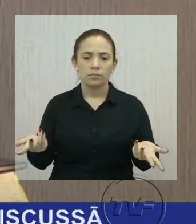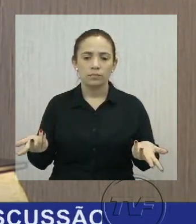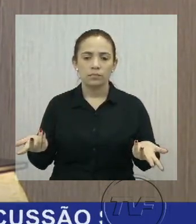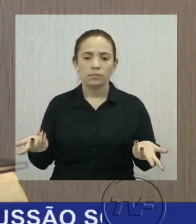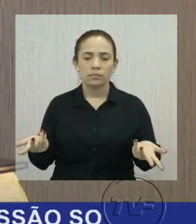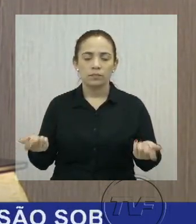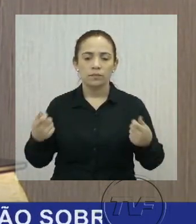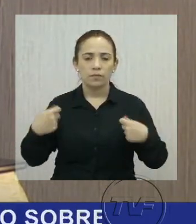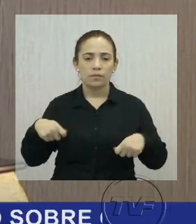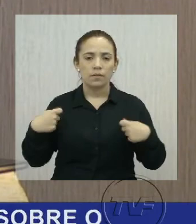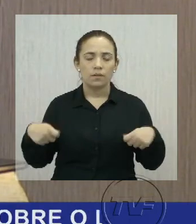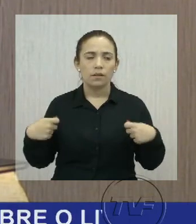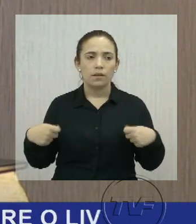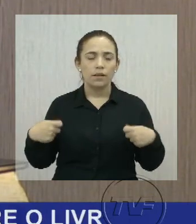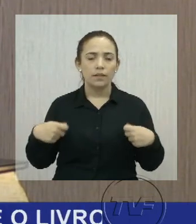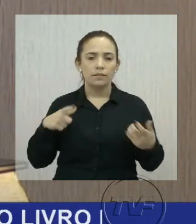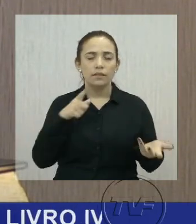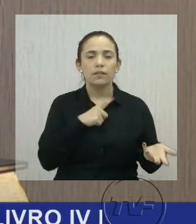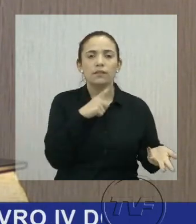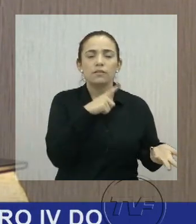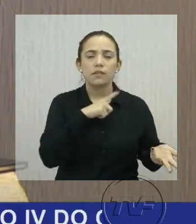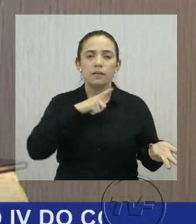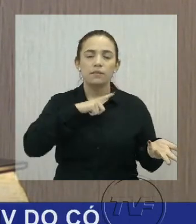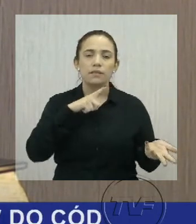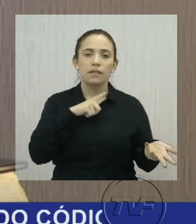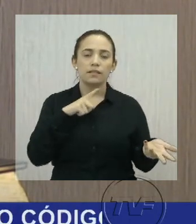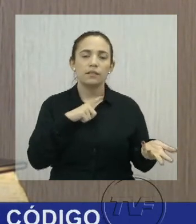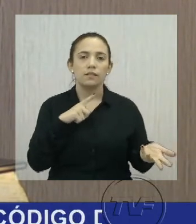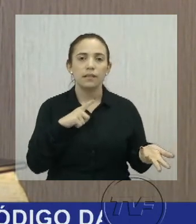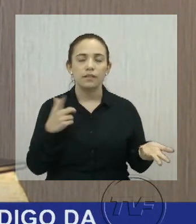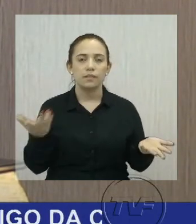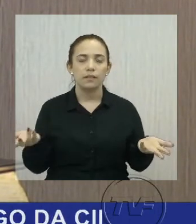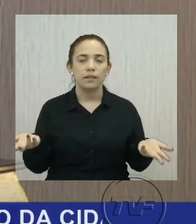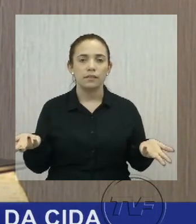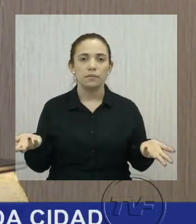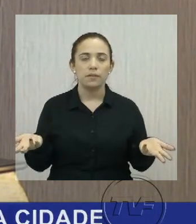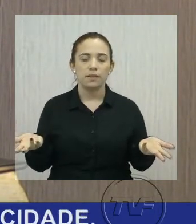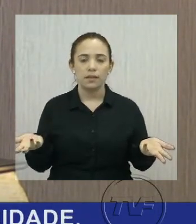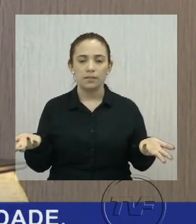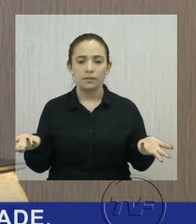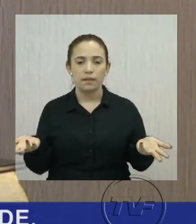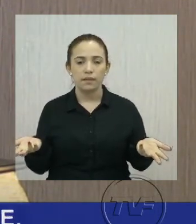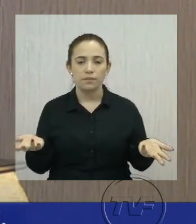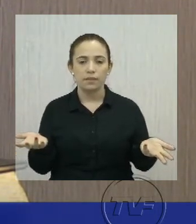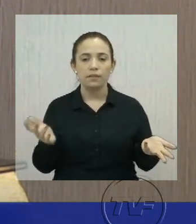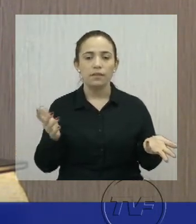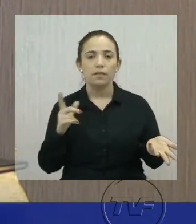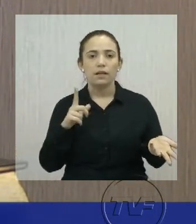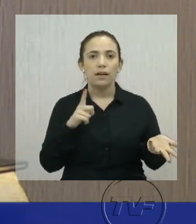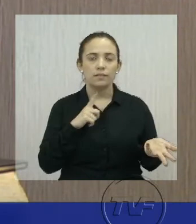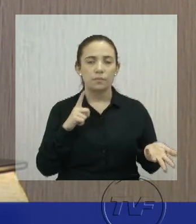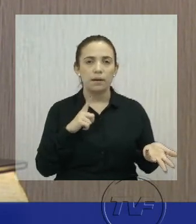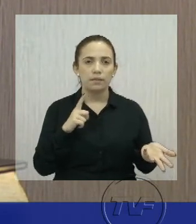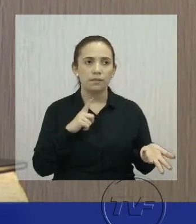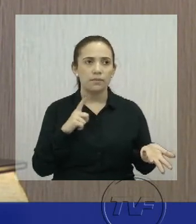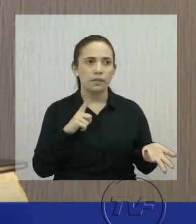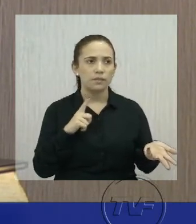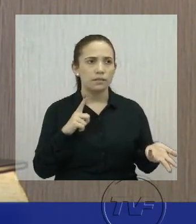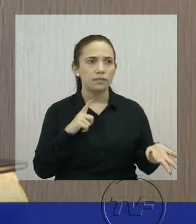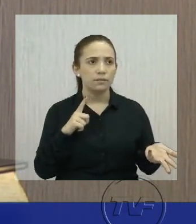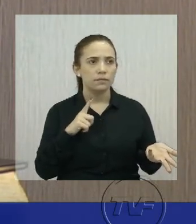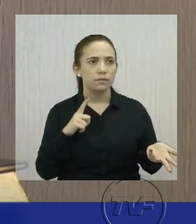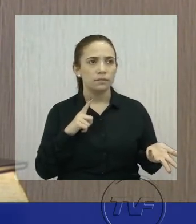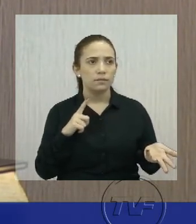é preciso, presidente, que a gente supere aquilo que nos fragmenta e que nos trouxe a essa encruzilhada